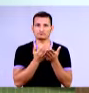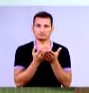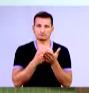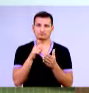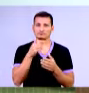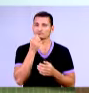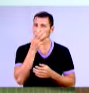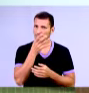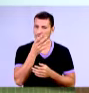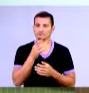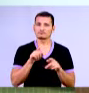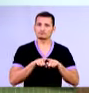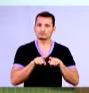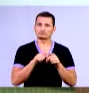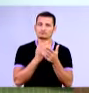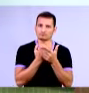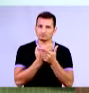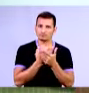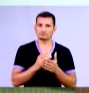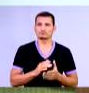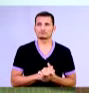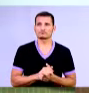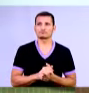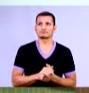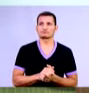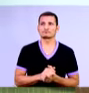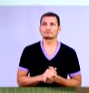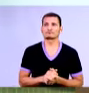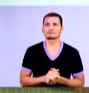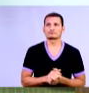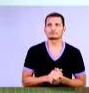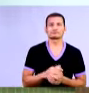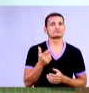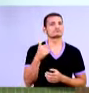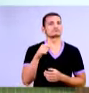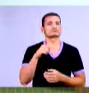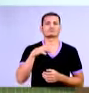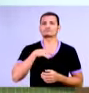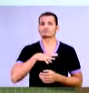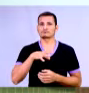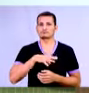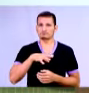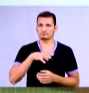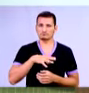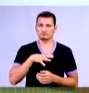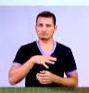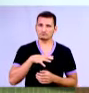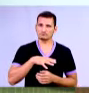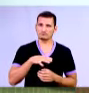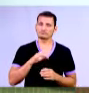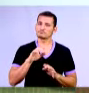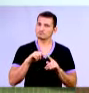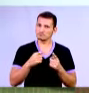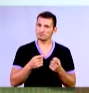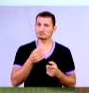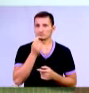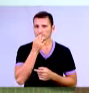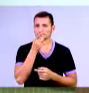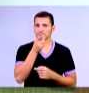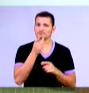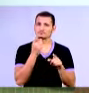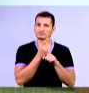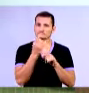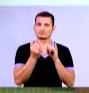boa referência também. Não está no idioma português, mas é uma referência muito boa. Vocês encontrarão